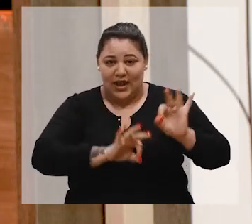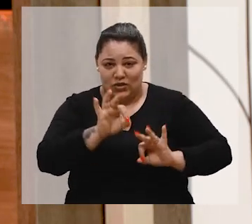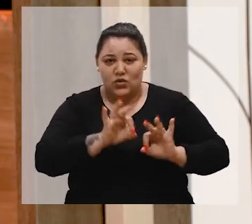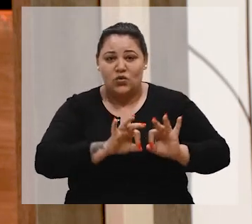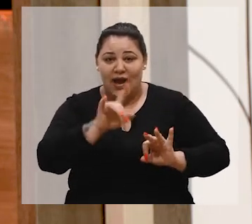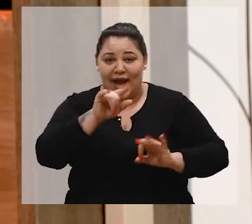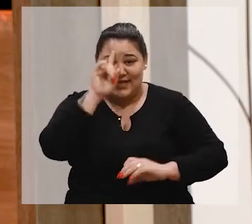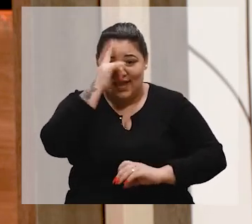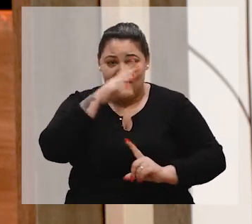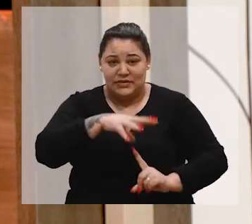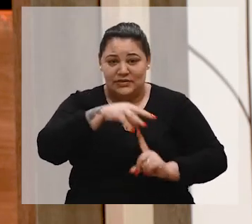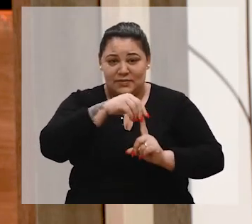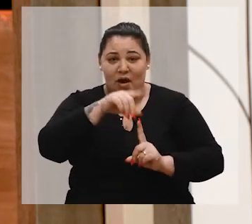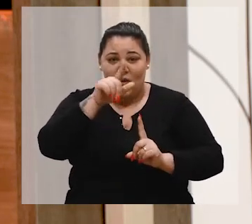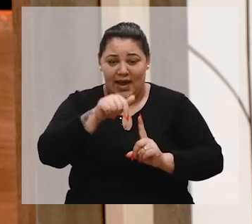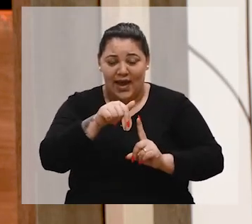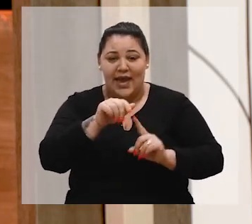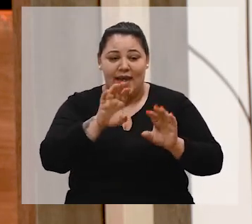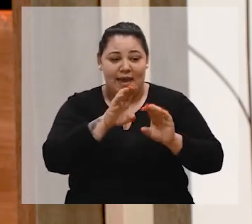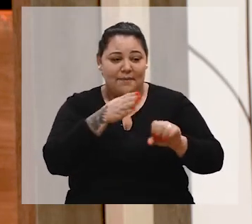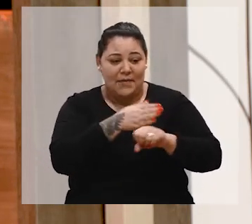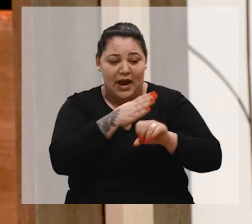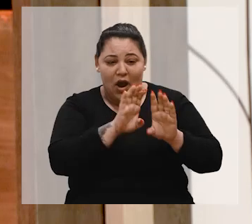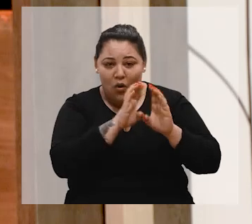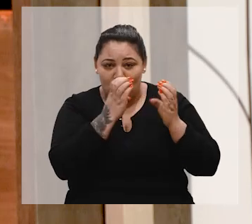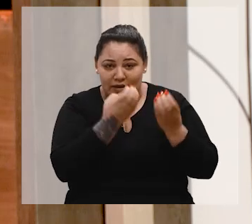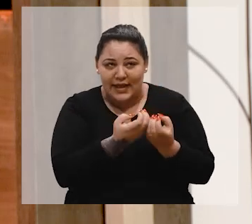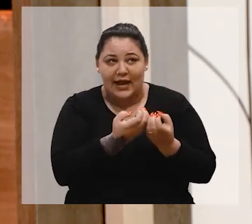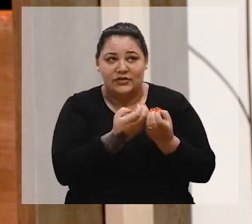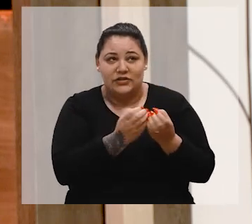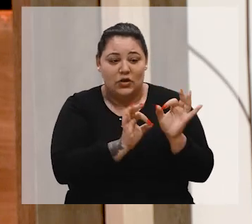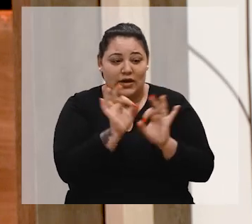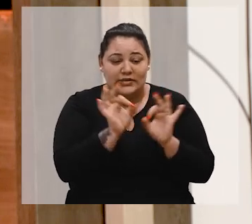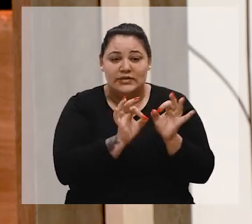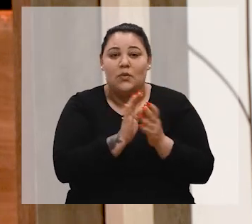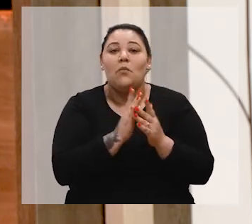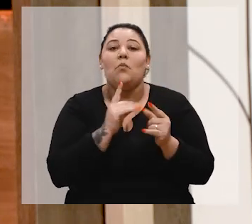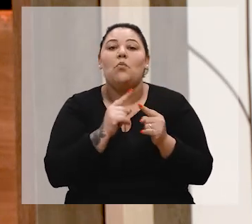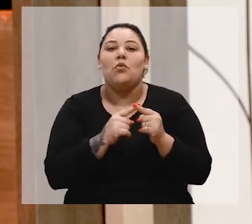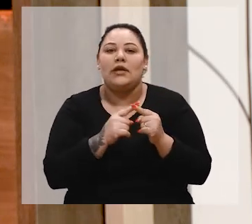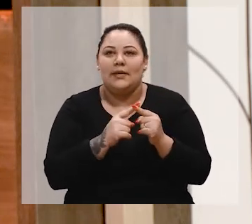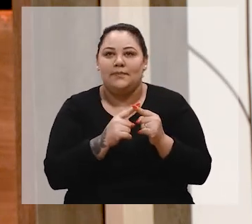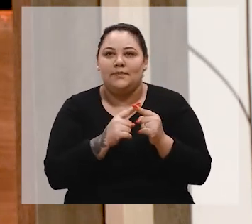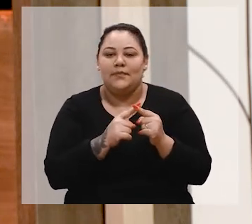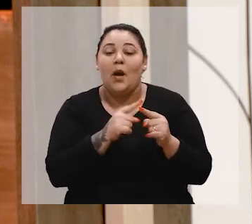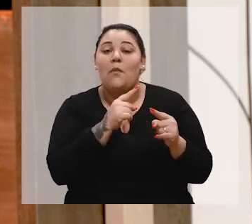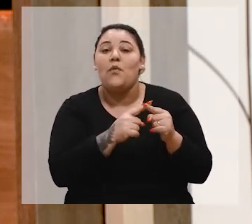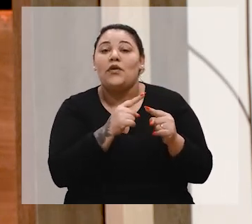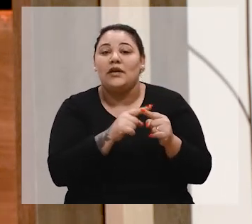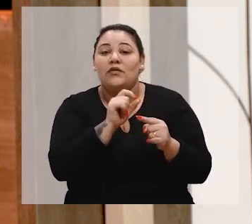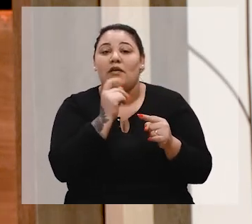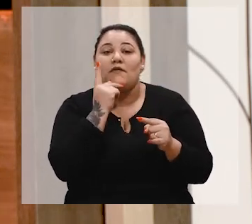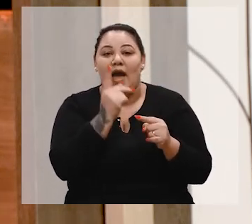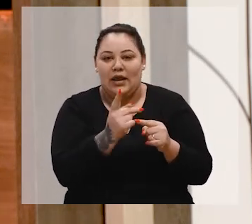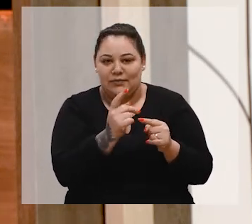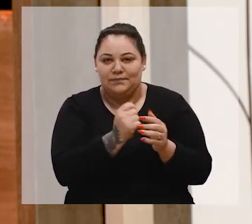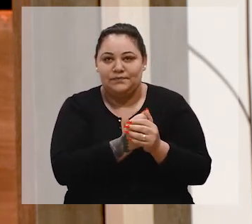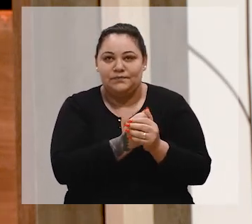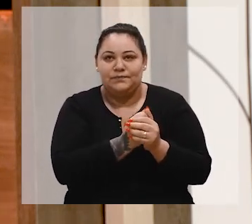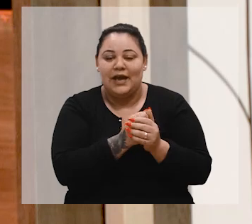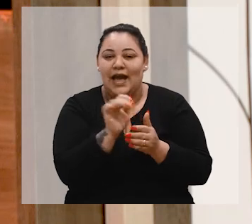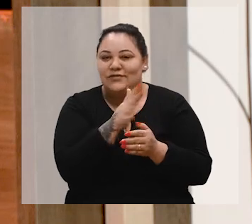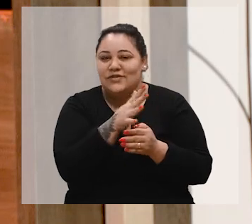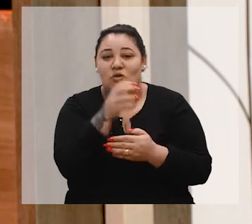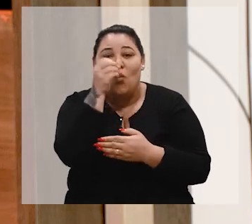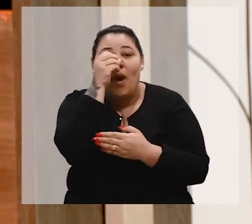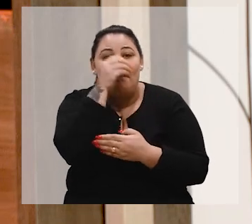era incluir para a comunidade em geral essa preparação, né? Porque a questão que